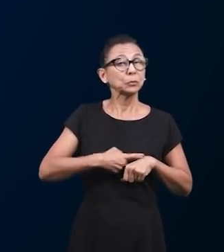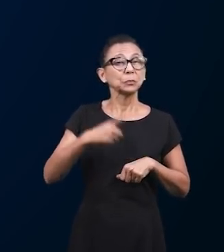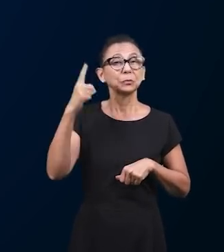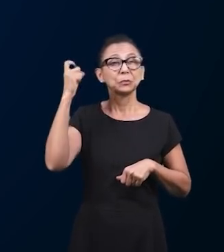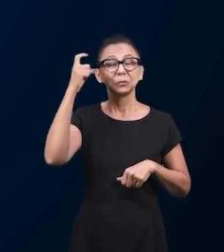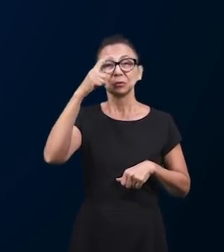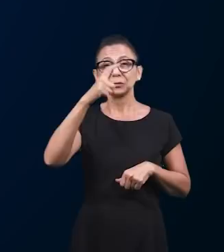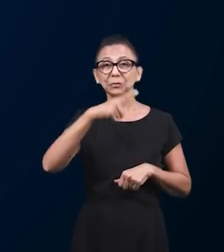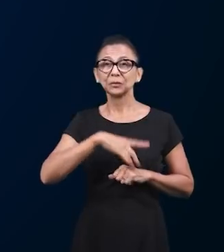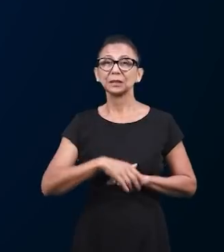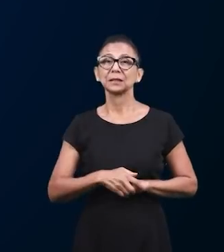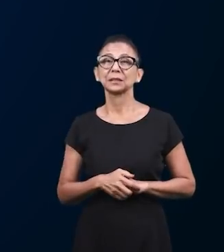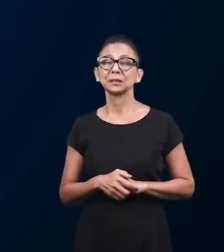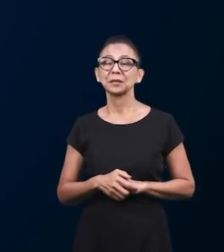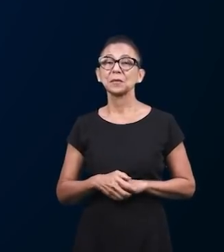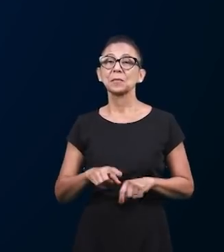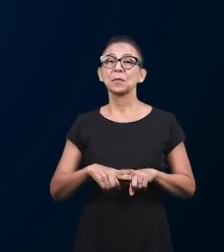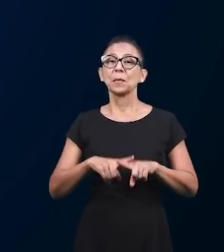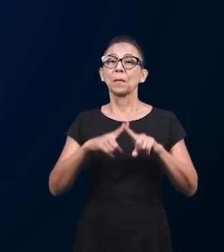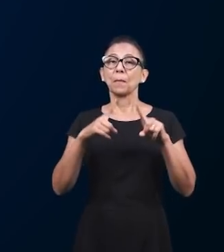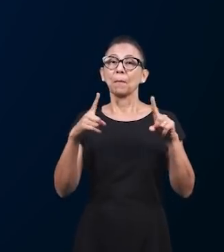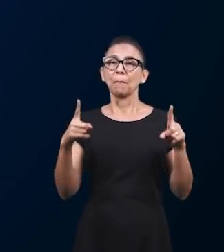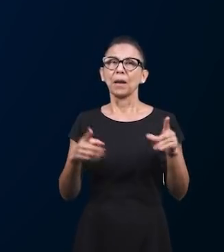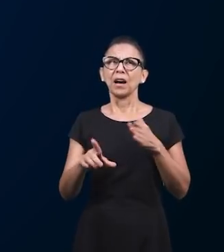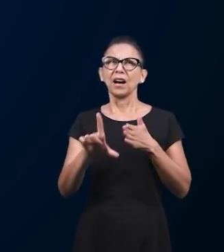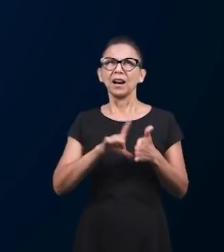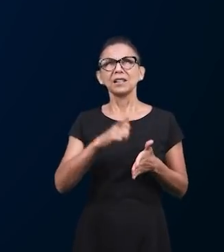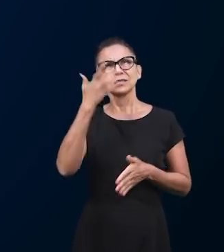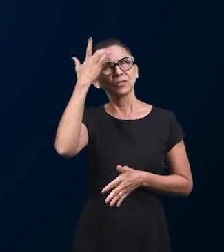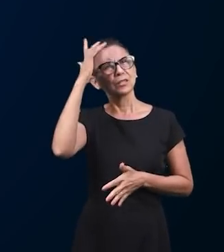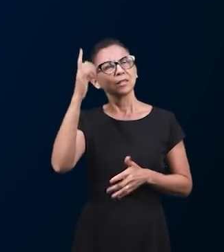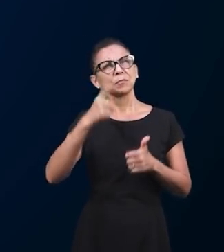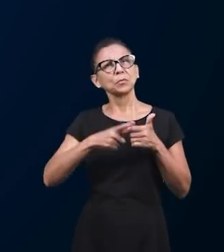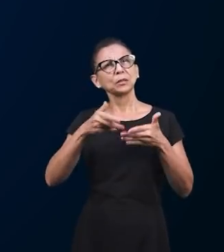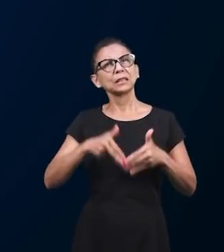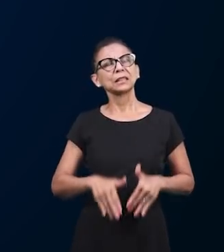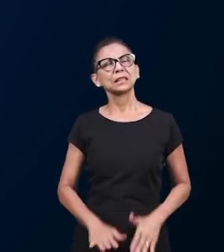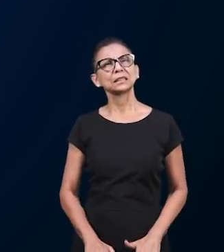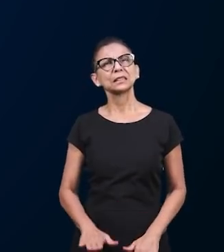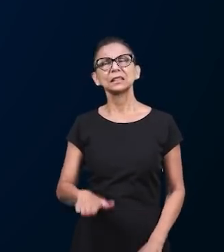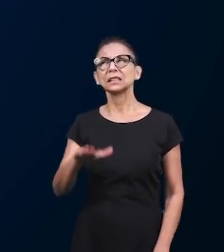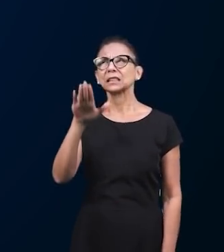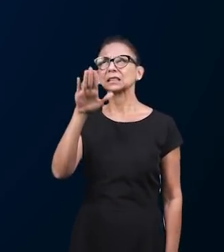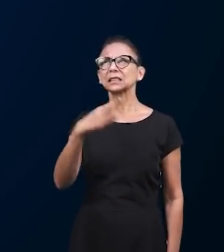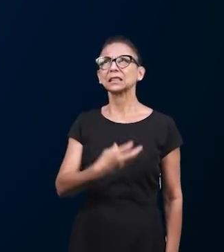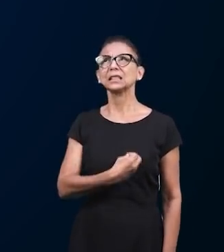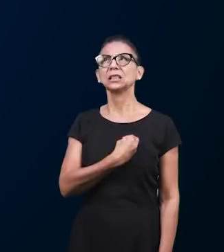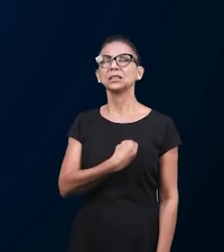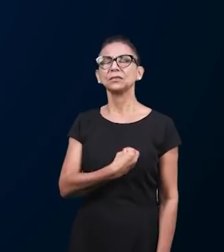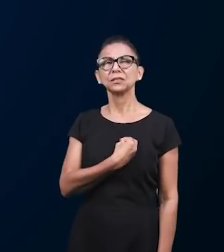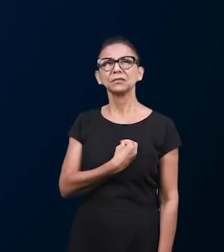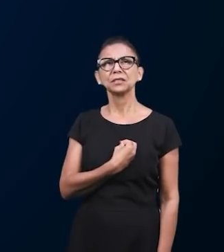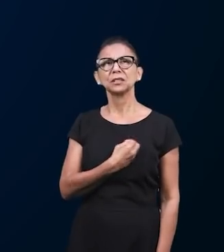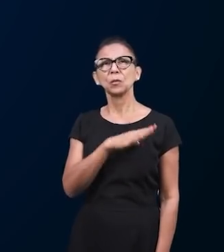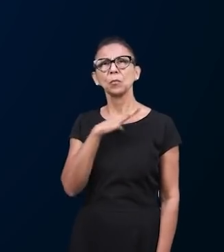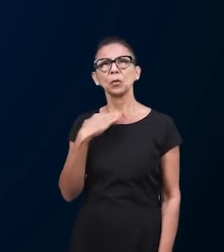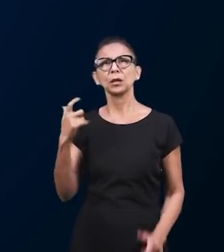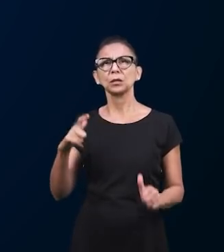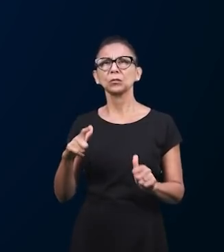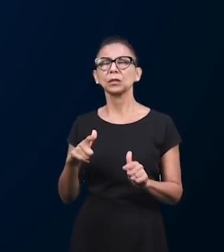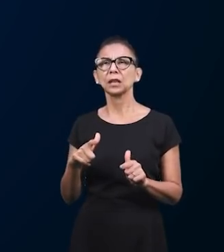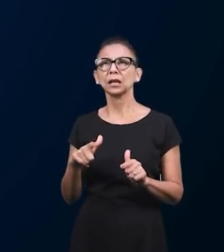nós mesmos. Então, de onde nós viemos, qual o propósito da nossa existência, para onde nós